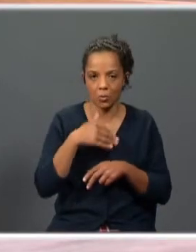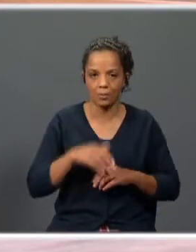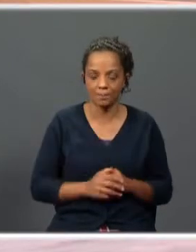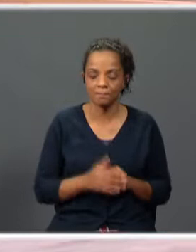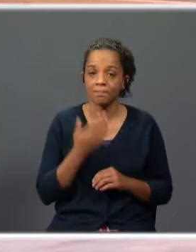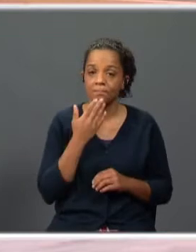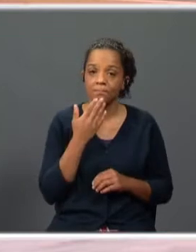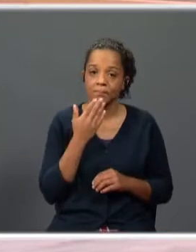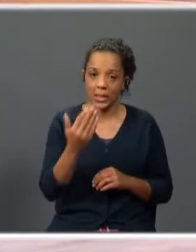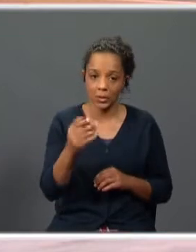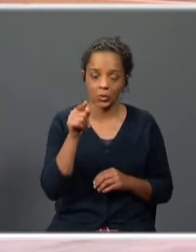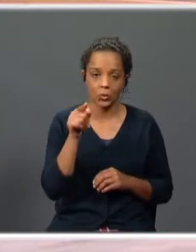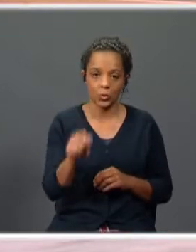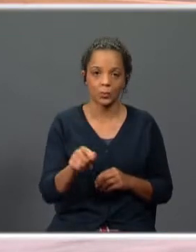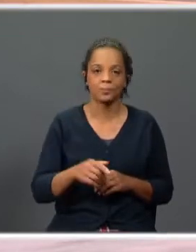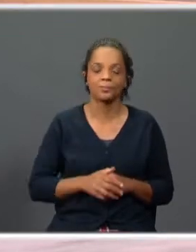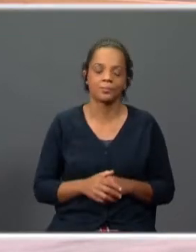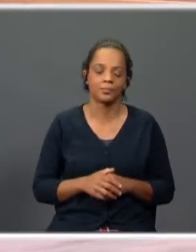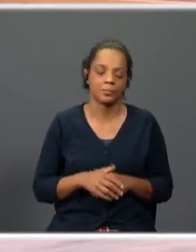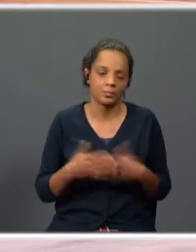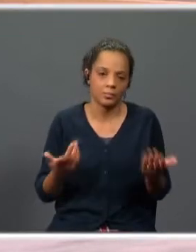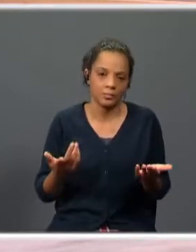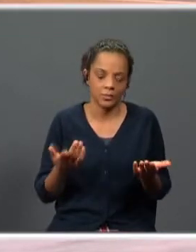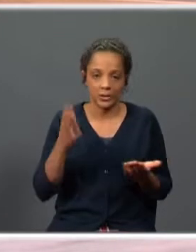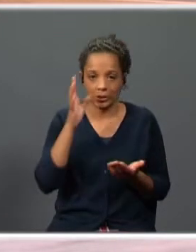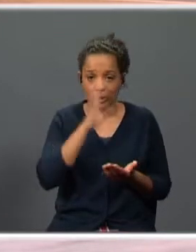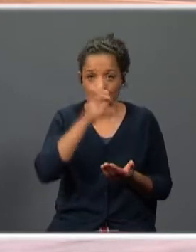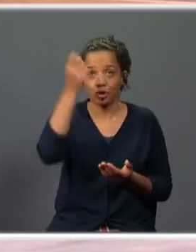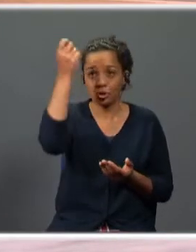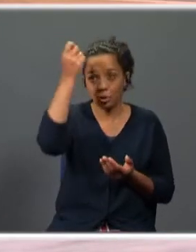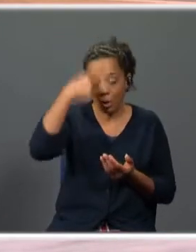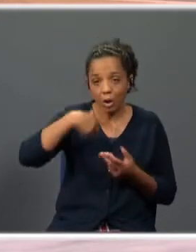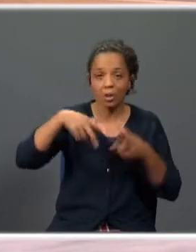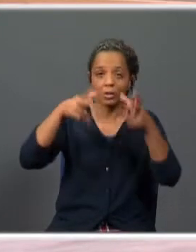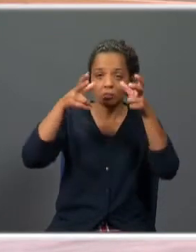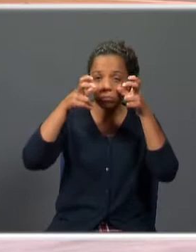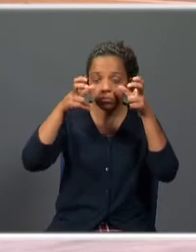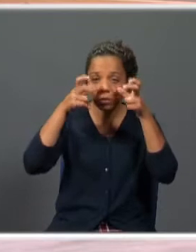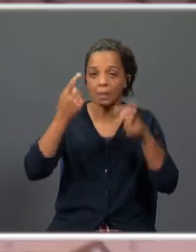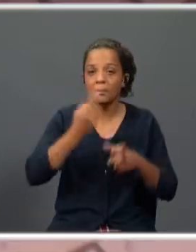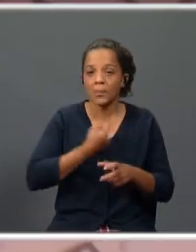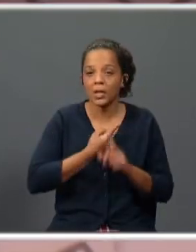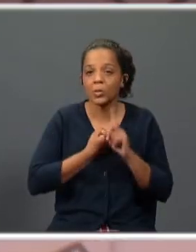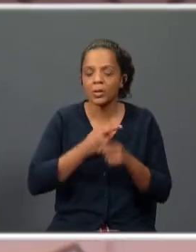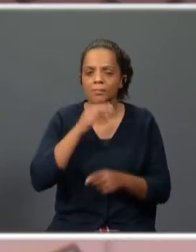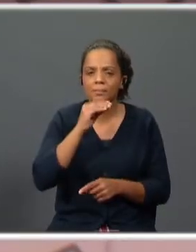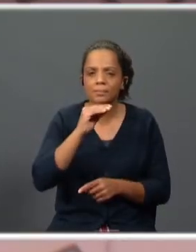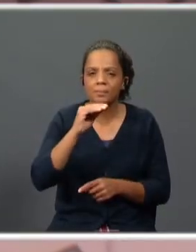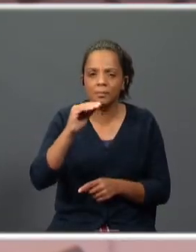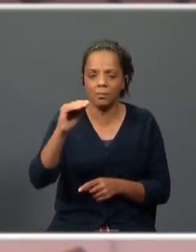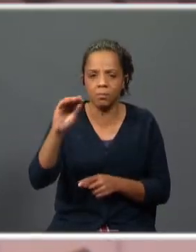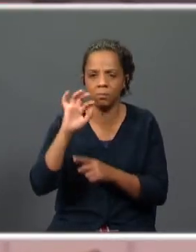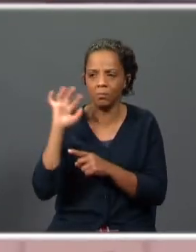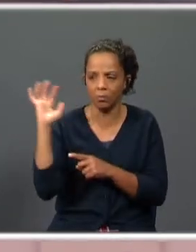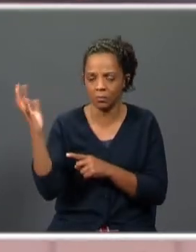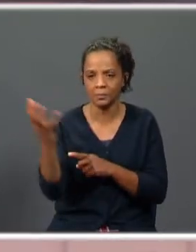pedir-te, claro, que, como sempre, quando ouvimos uma história, devemos ter o quê? Silêncio à nossa